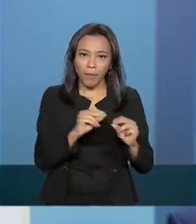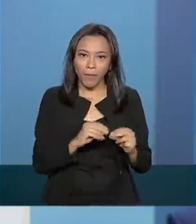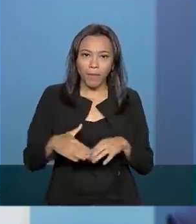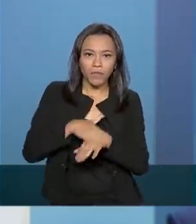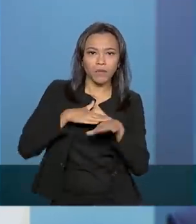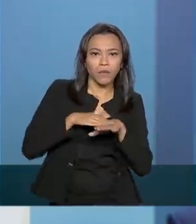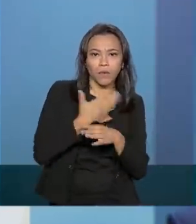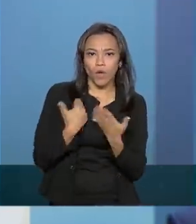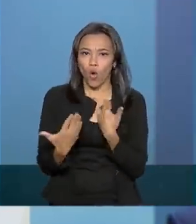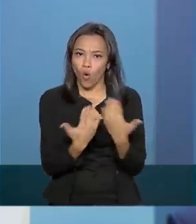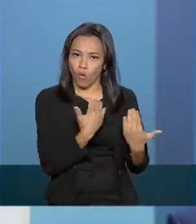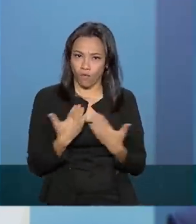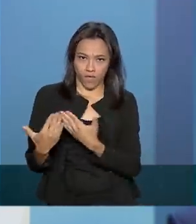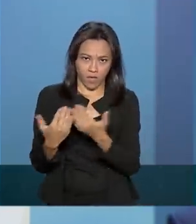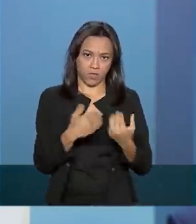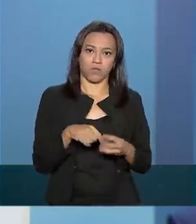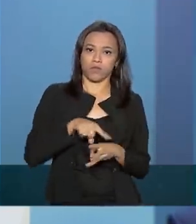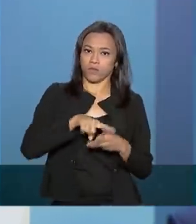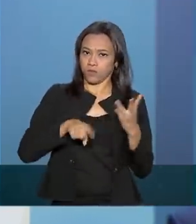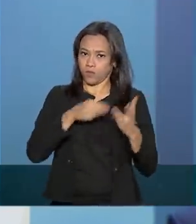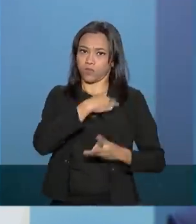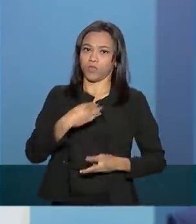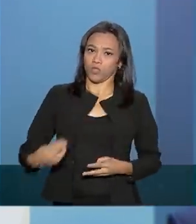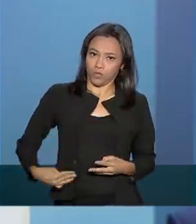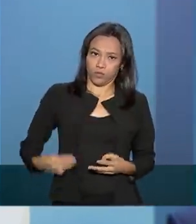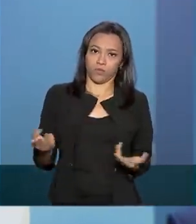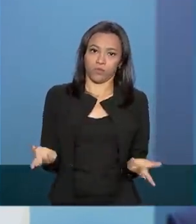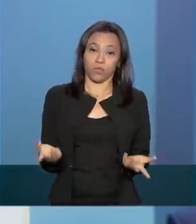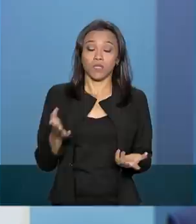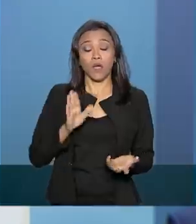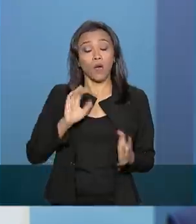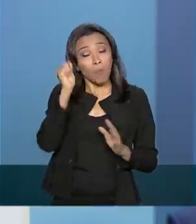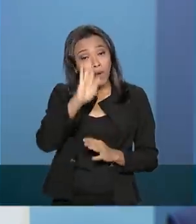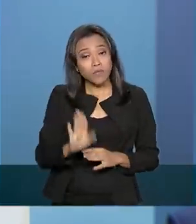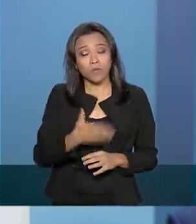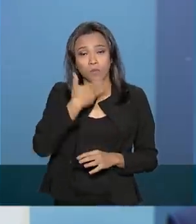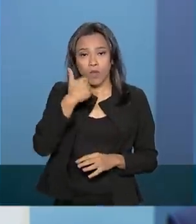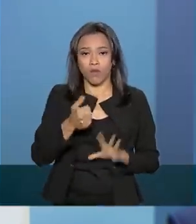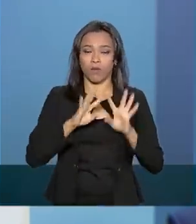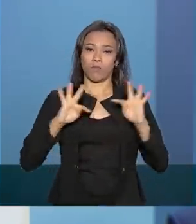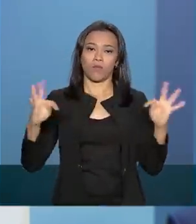língua. Um Brasil melhor para todos nós.